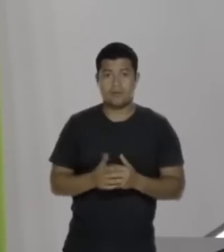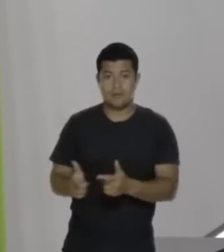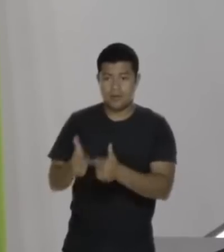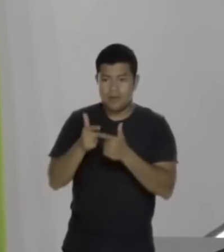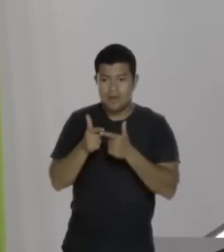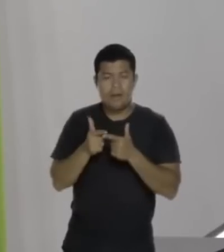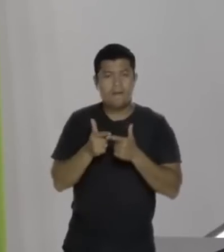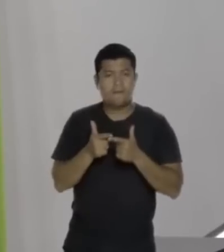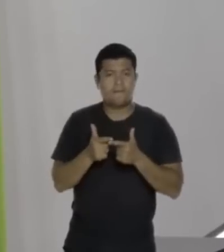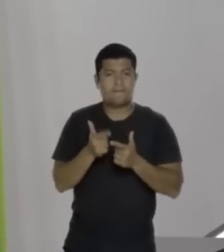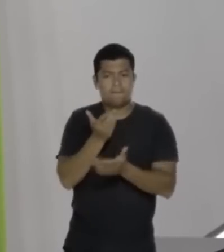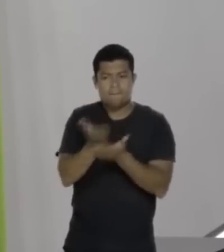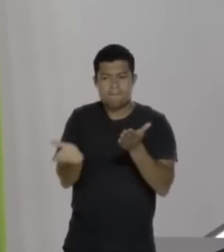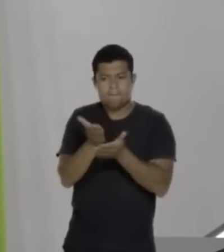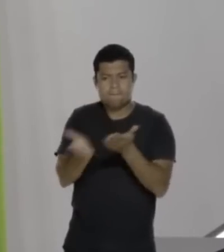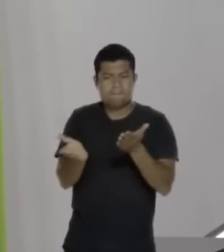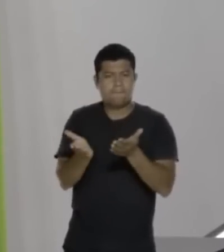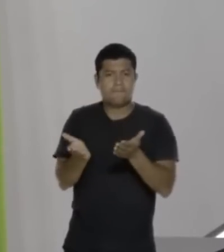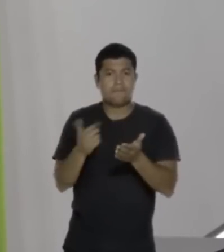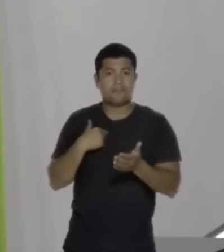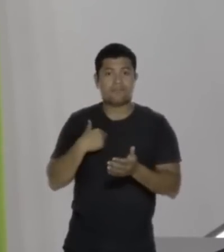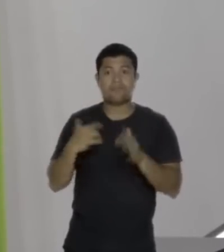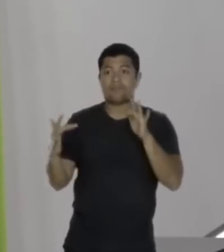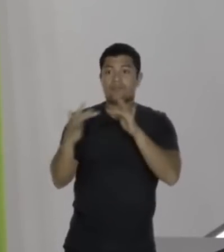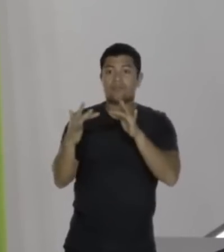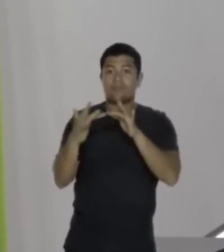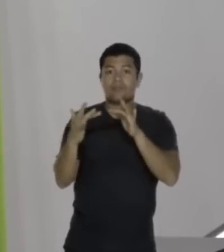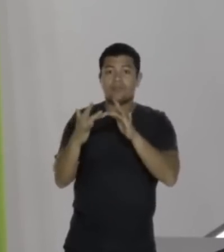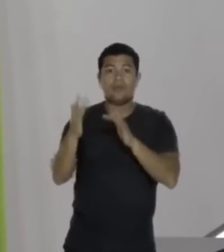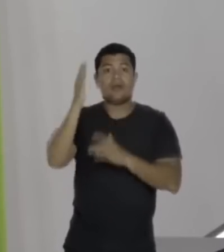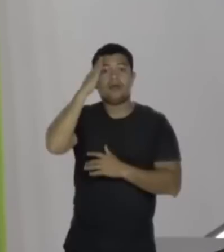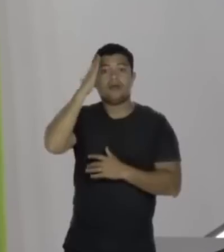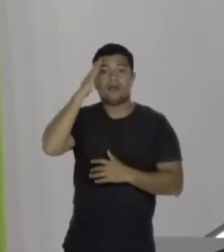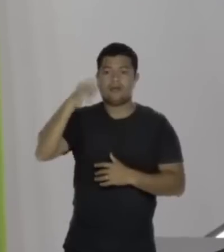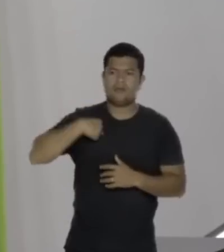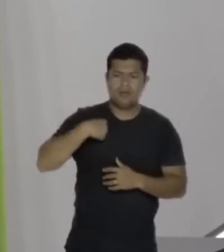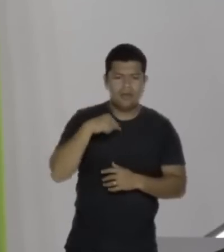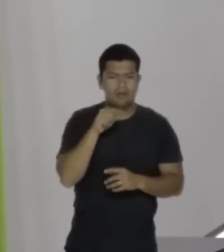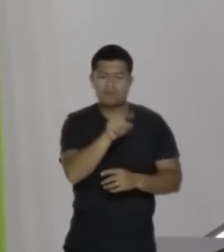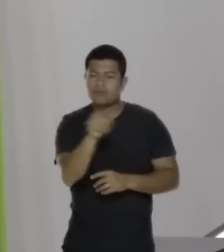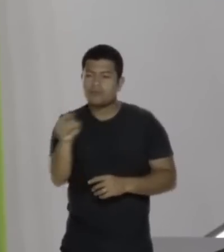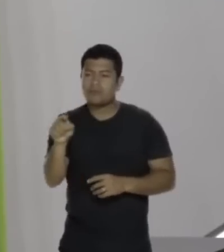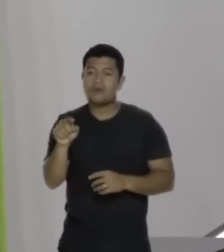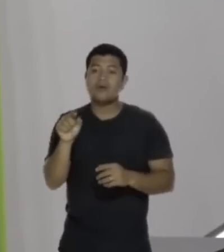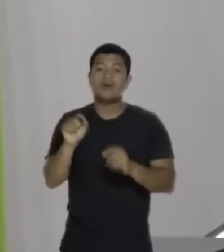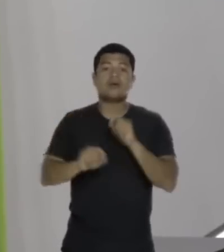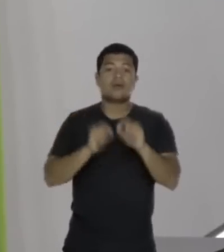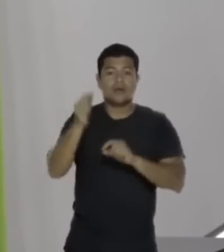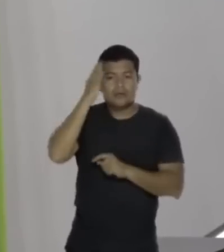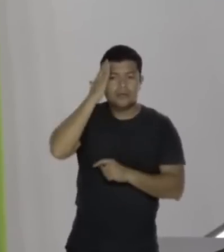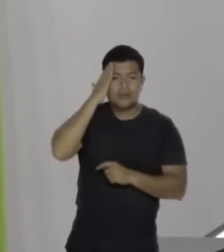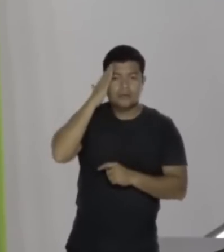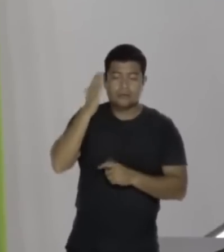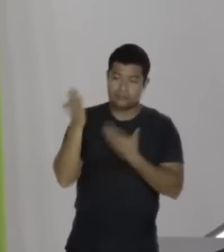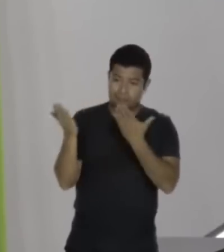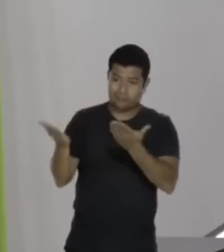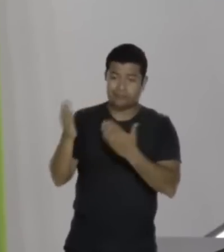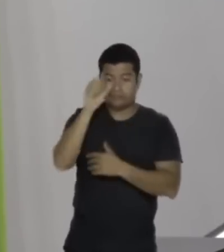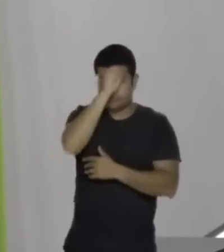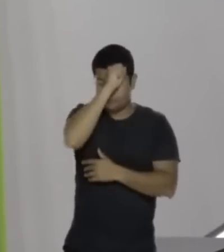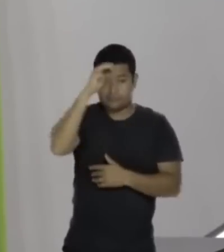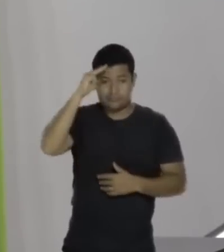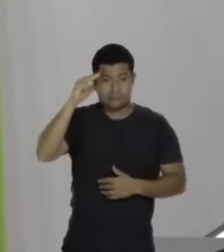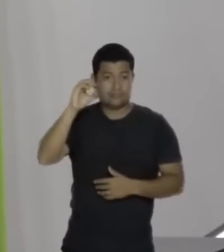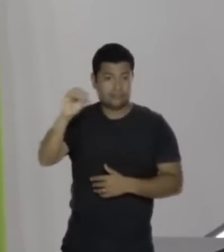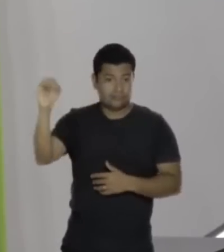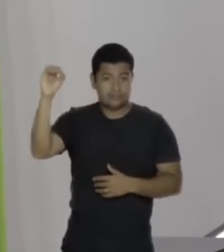Então eu resolvi entrar em contato com quem? Quem é que sabe sobre isso? Eu, os senhores? Não, quem mora em São Miguel do Oeste. Então eu entrei em contato com